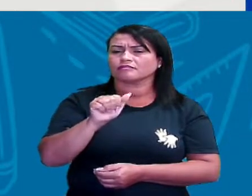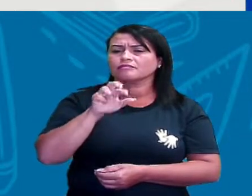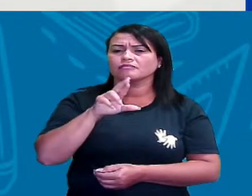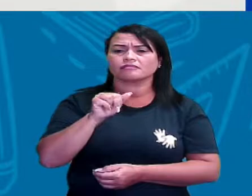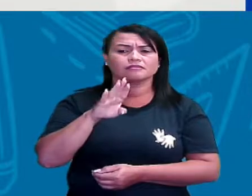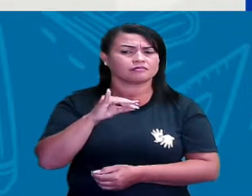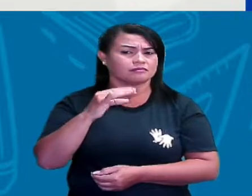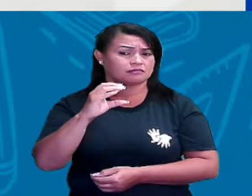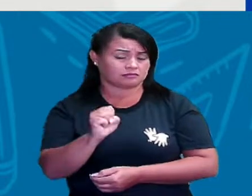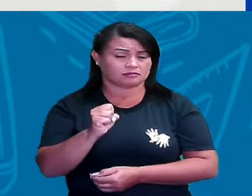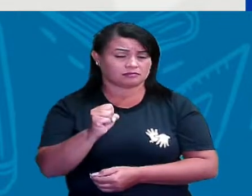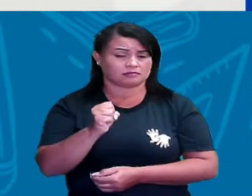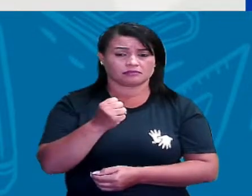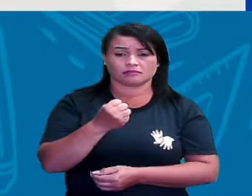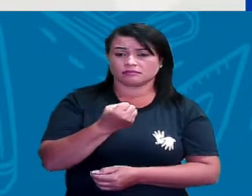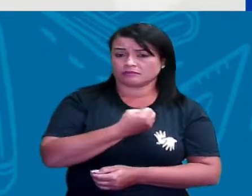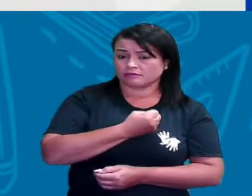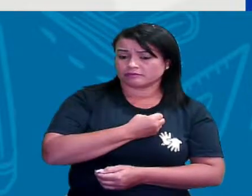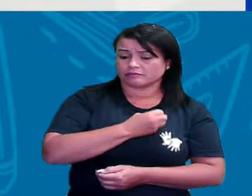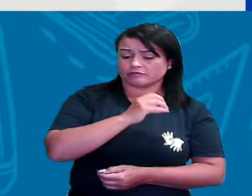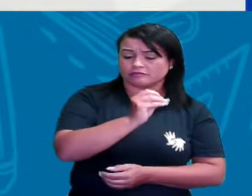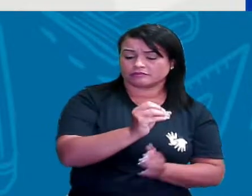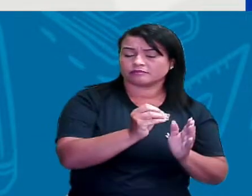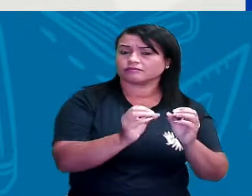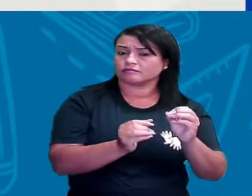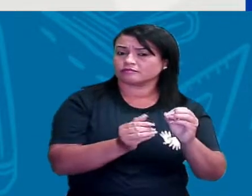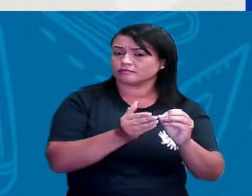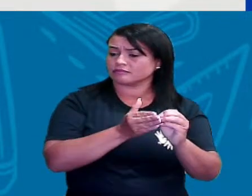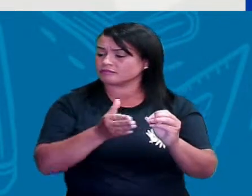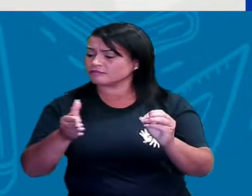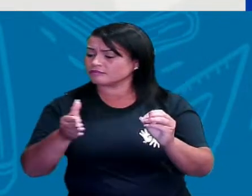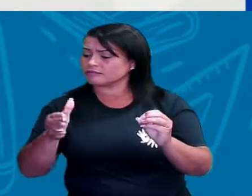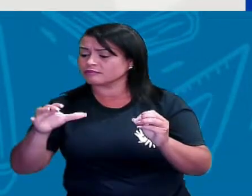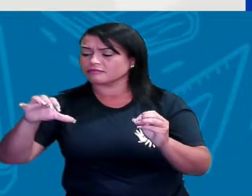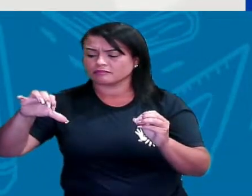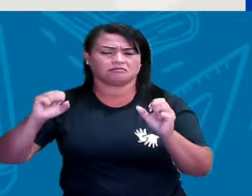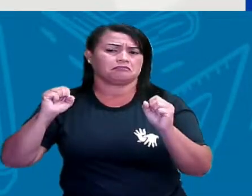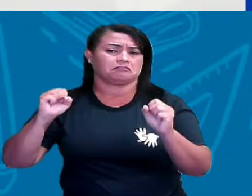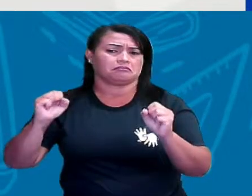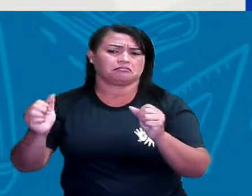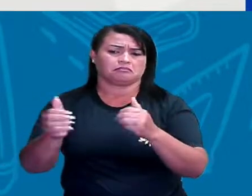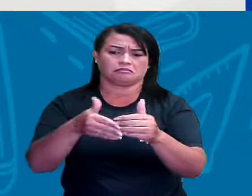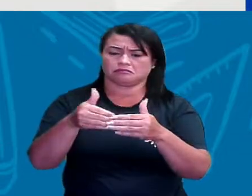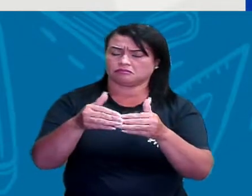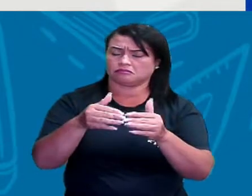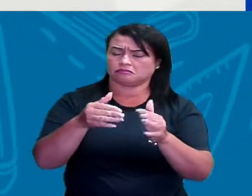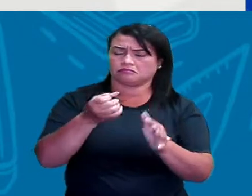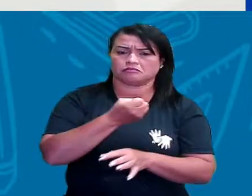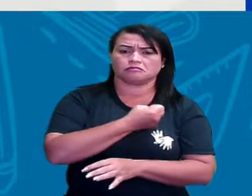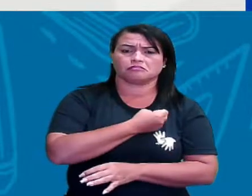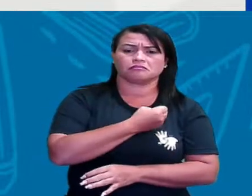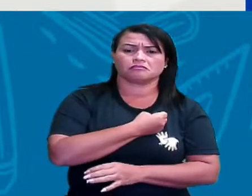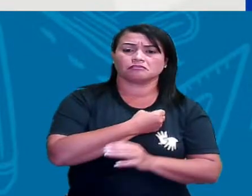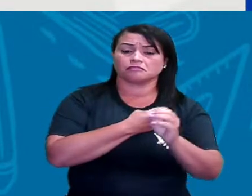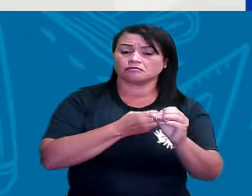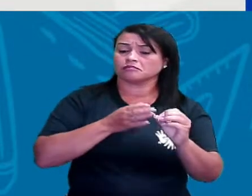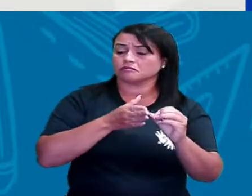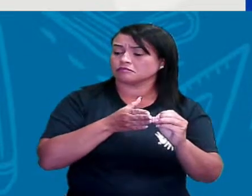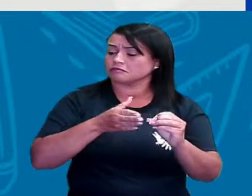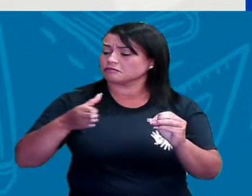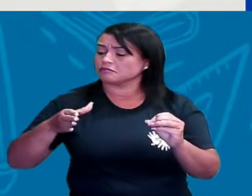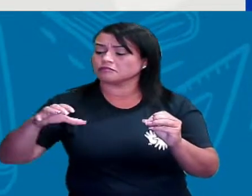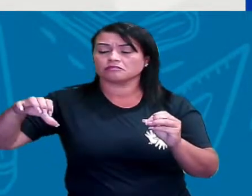do 0 até o 9, eu posso formar qualquer número, não posso? Então, do 0 até o